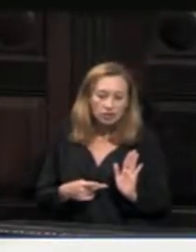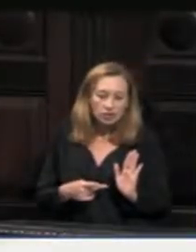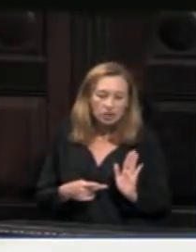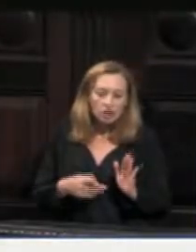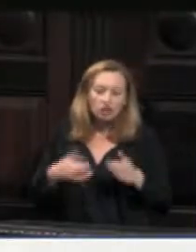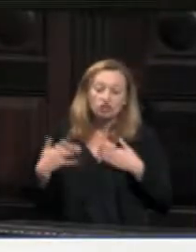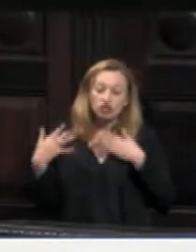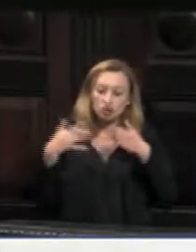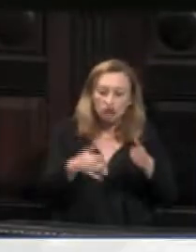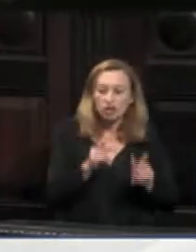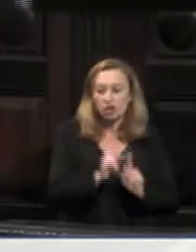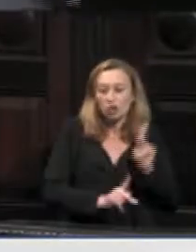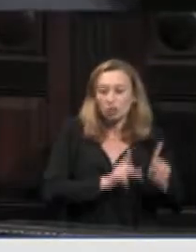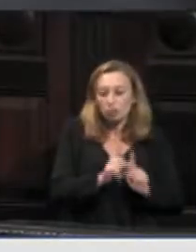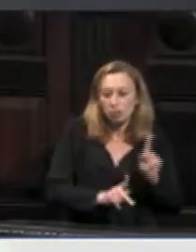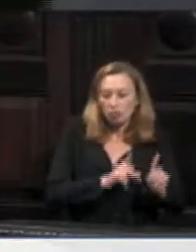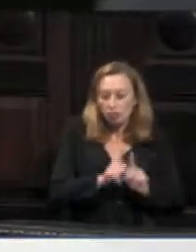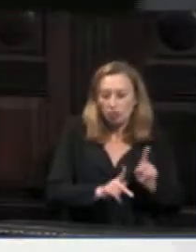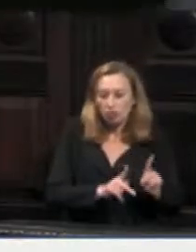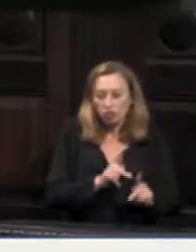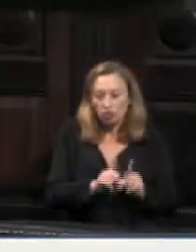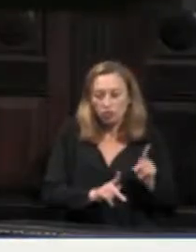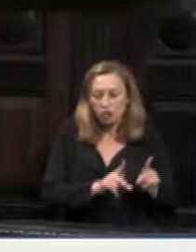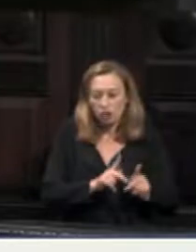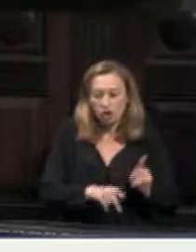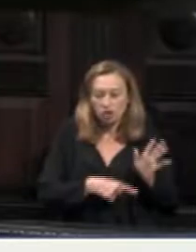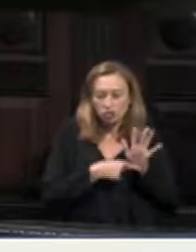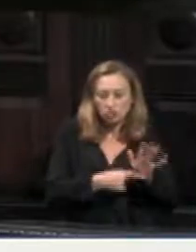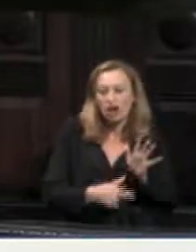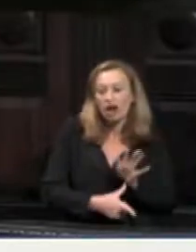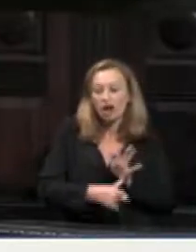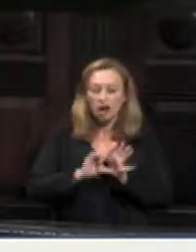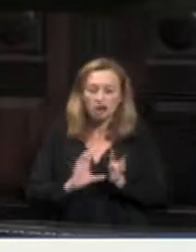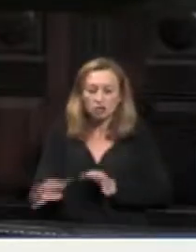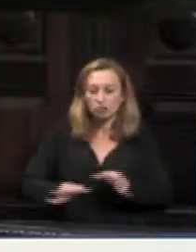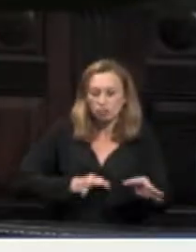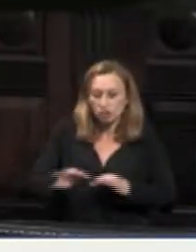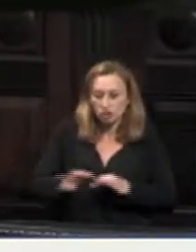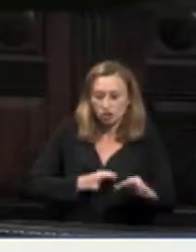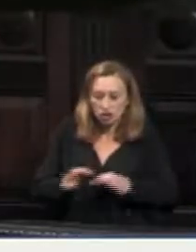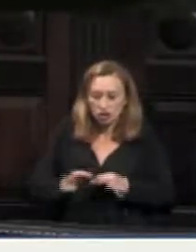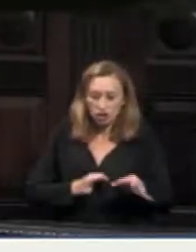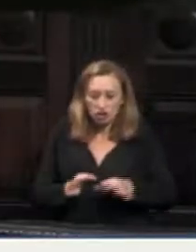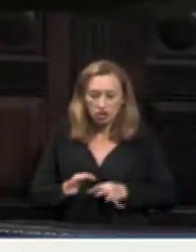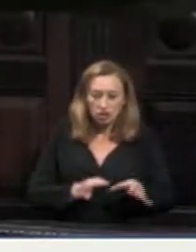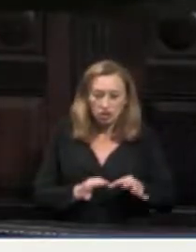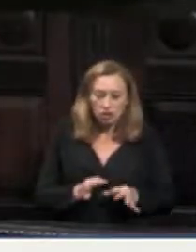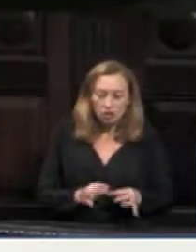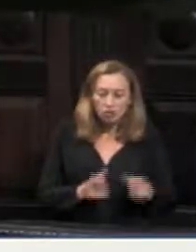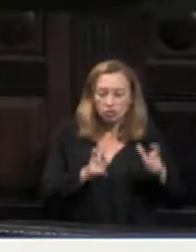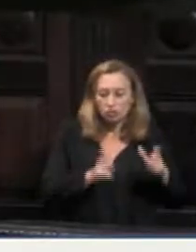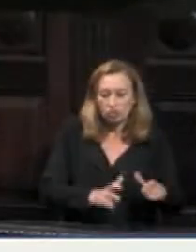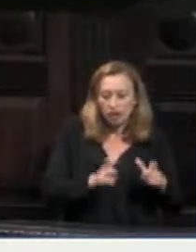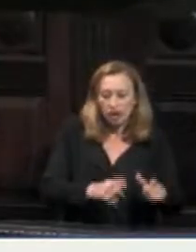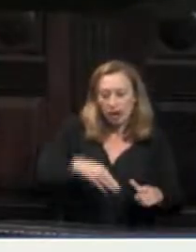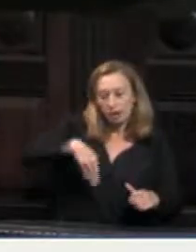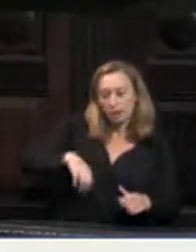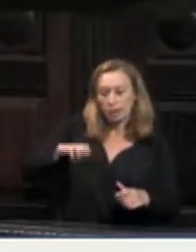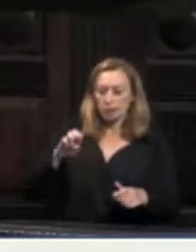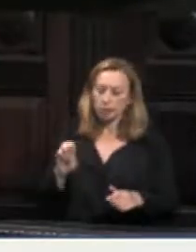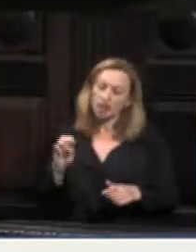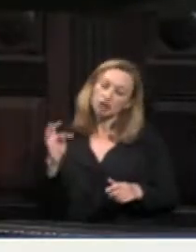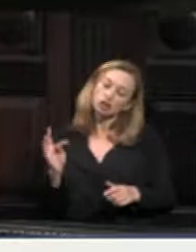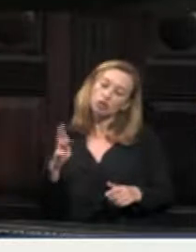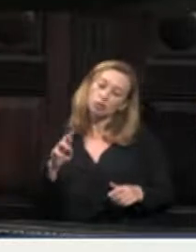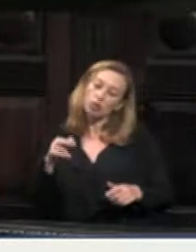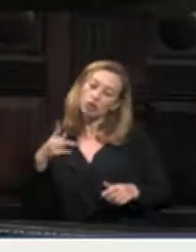à população antes da implementação de projeto de alto impacto na região metropolitana ou no município a ser